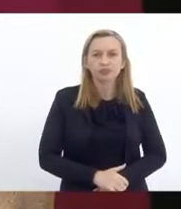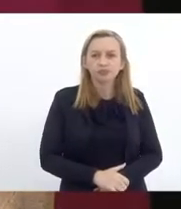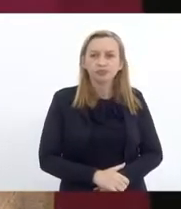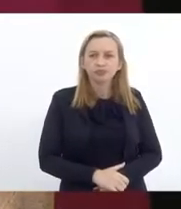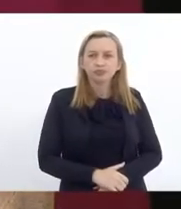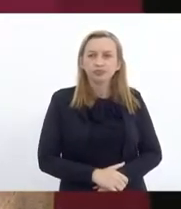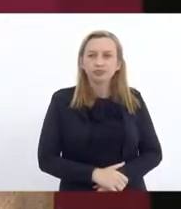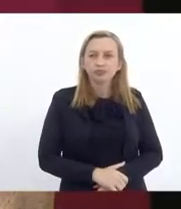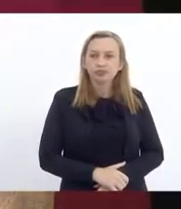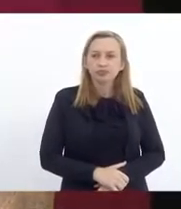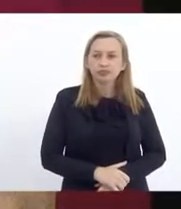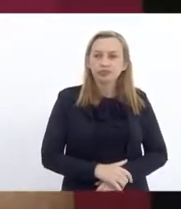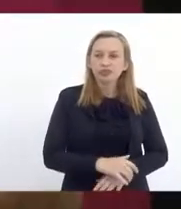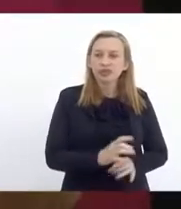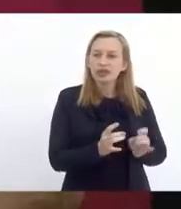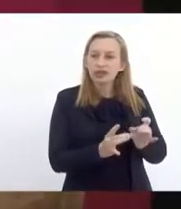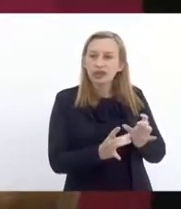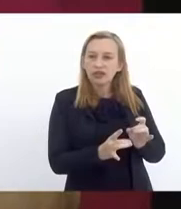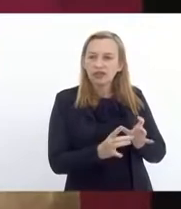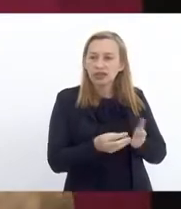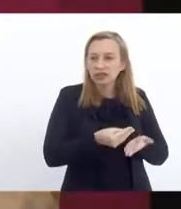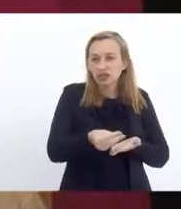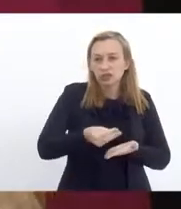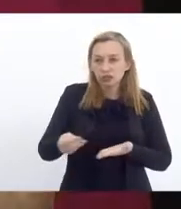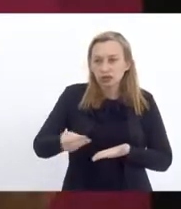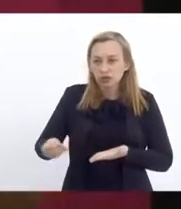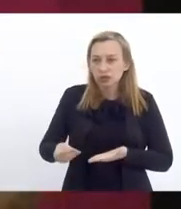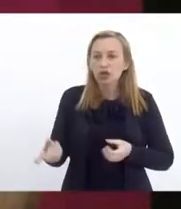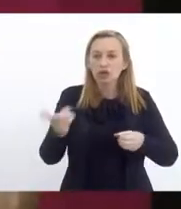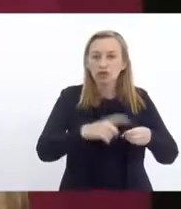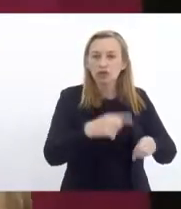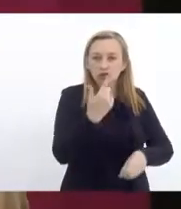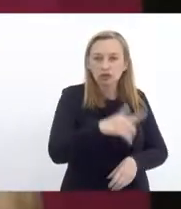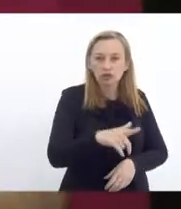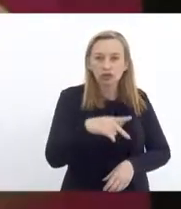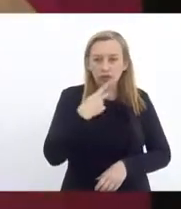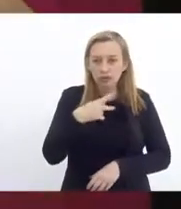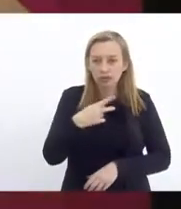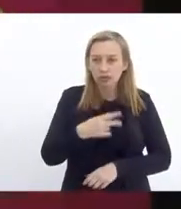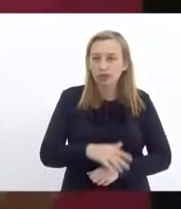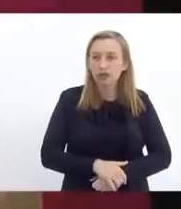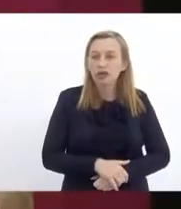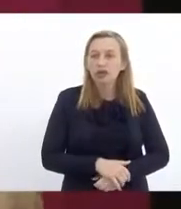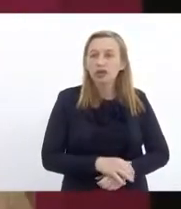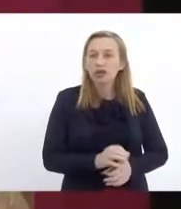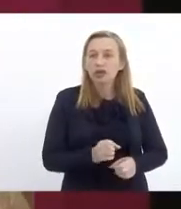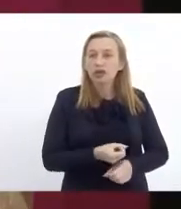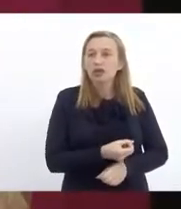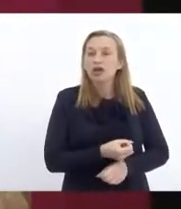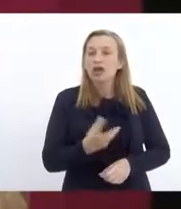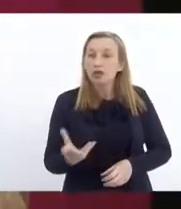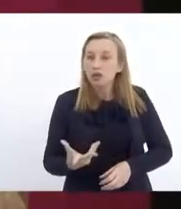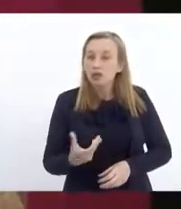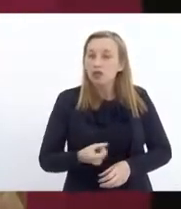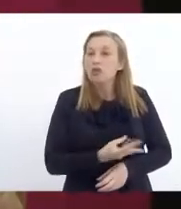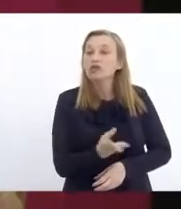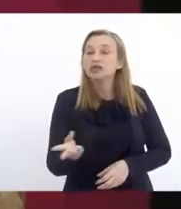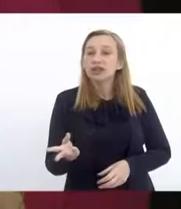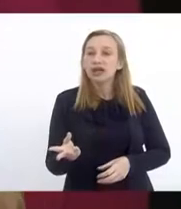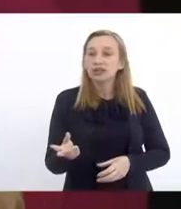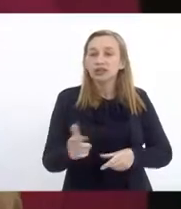do atacado e distribuidor, e eu volto, estou repetindo isso de novo para dizer a qualidade do trabalho que o senhor tem dentro da